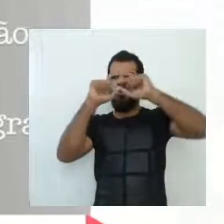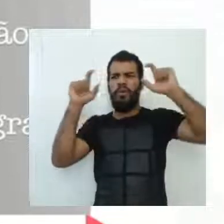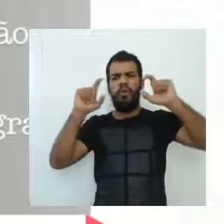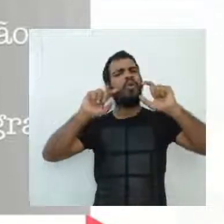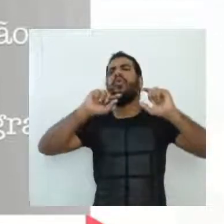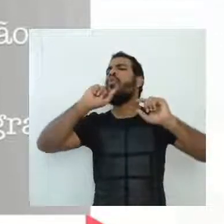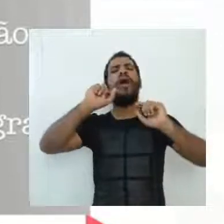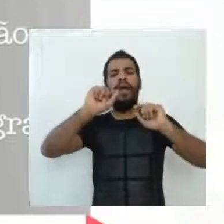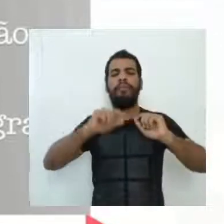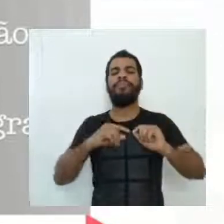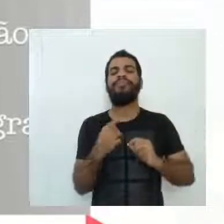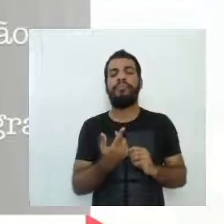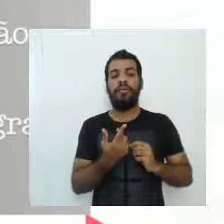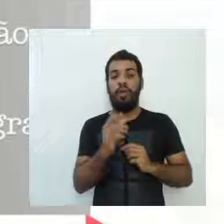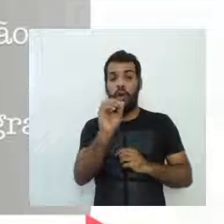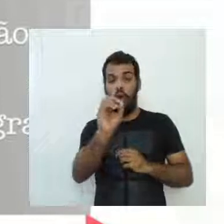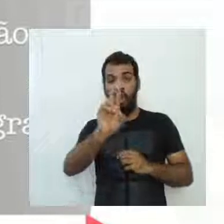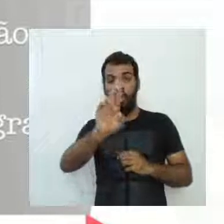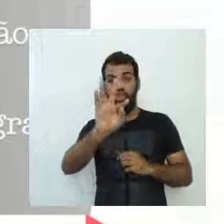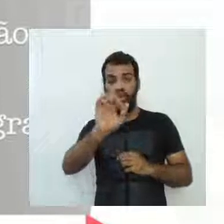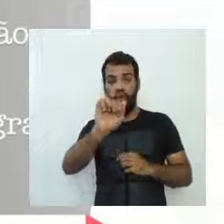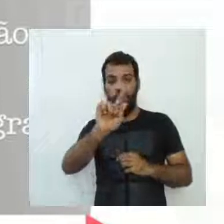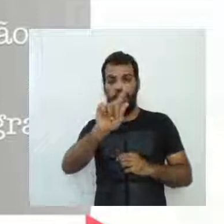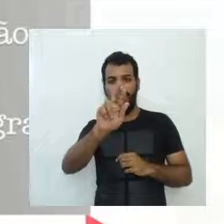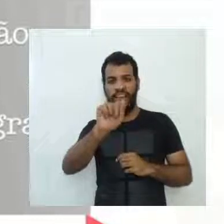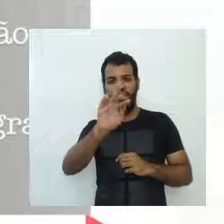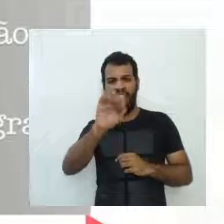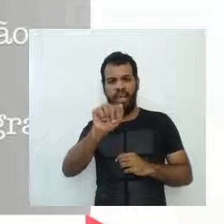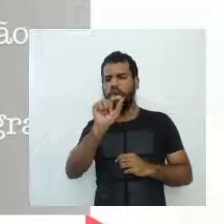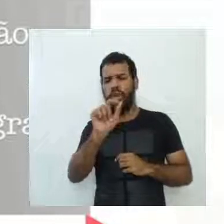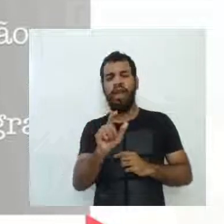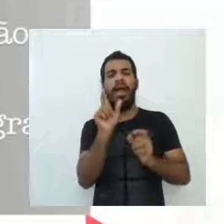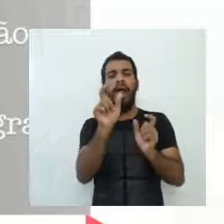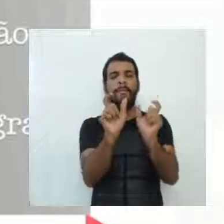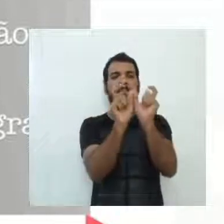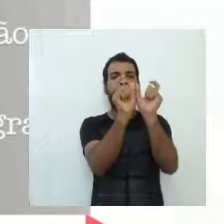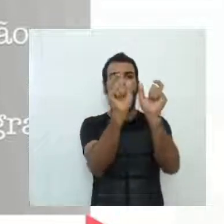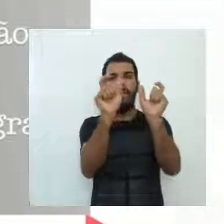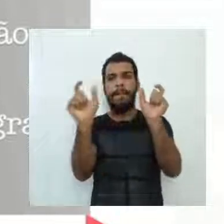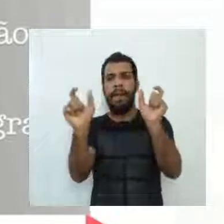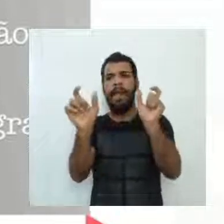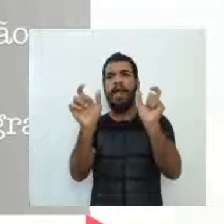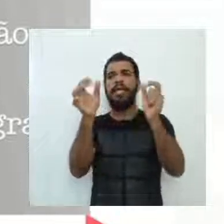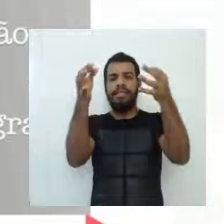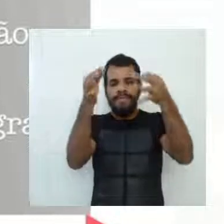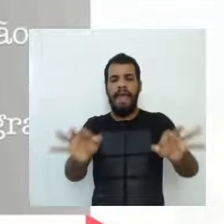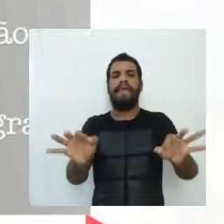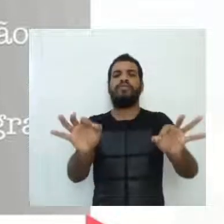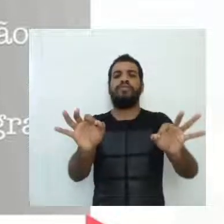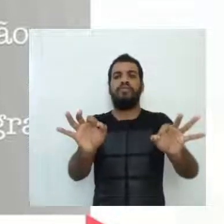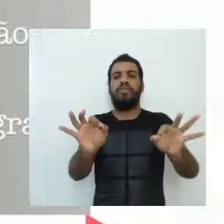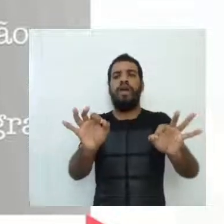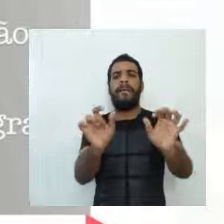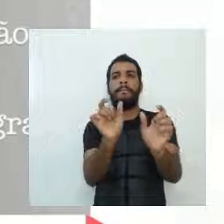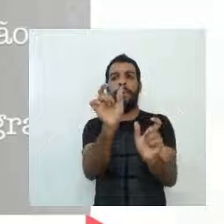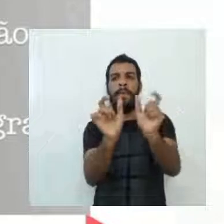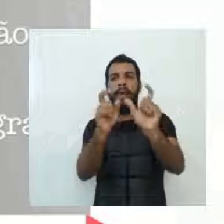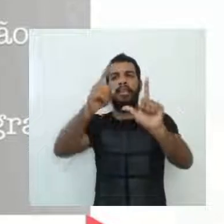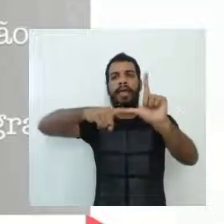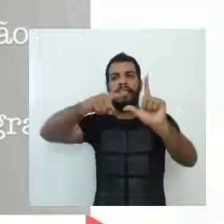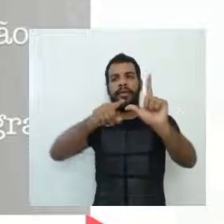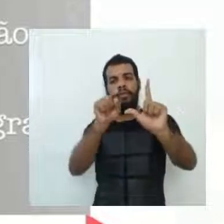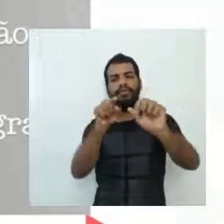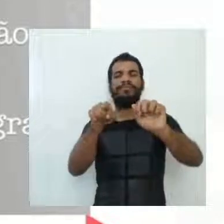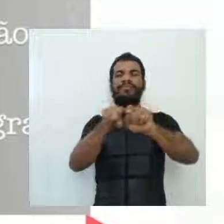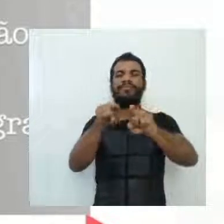as regras e os preceitos que ensinam a escrever as palavras corretamente, incluindo a